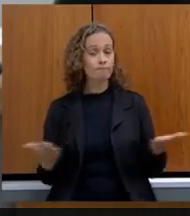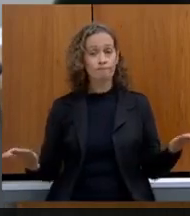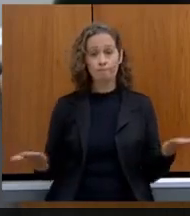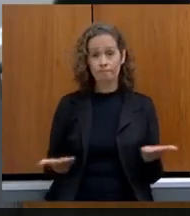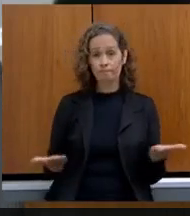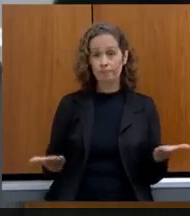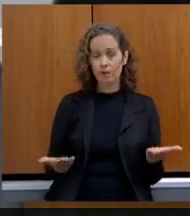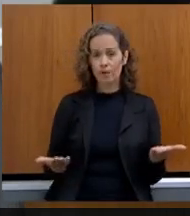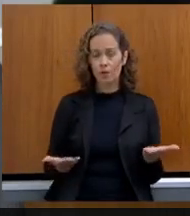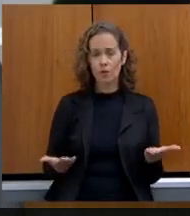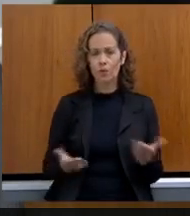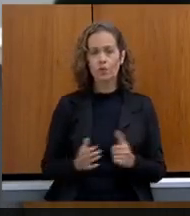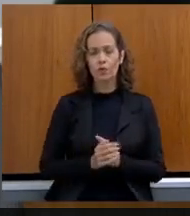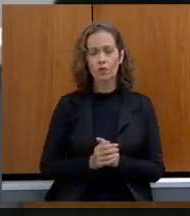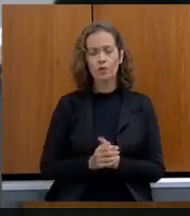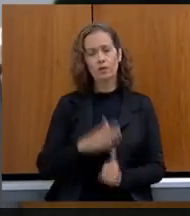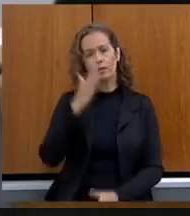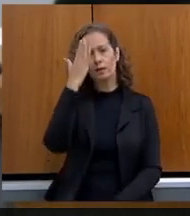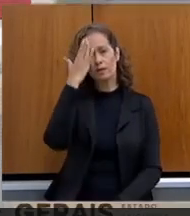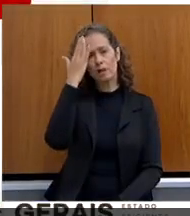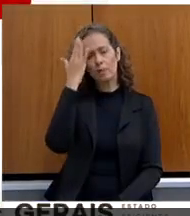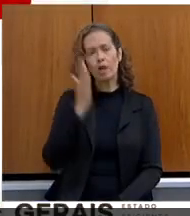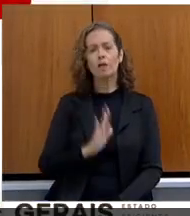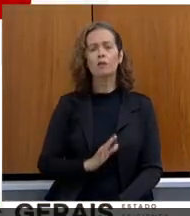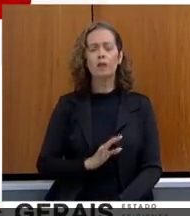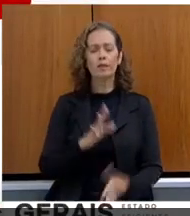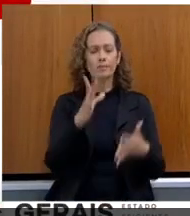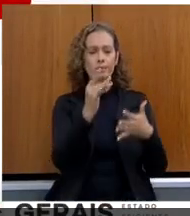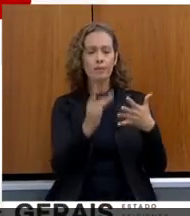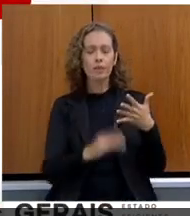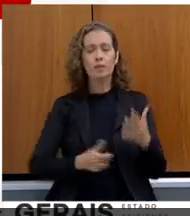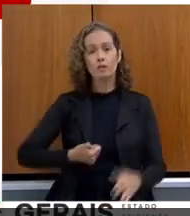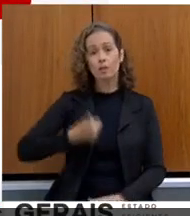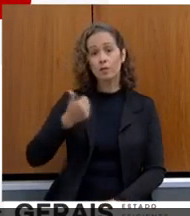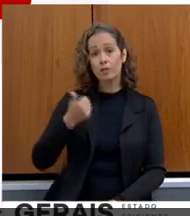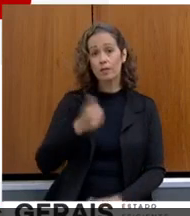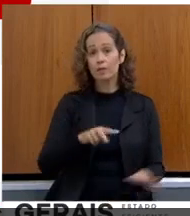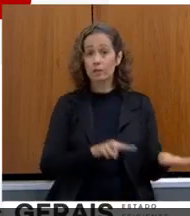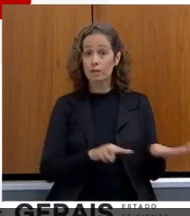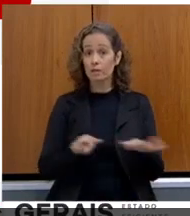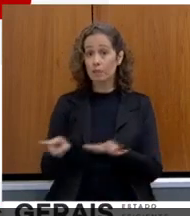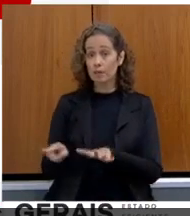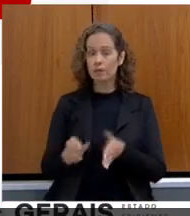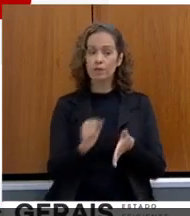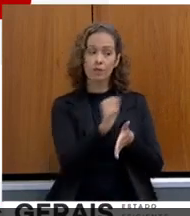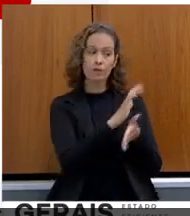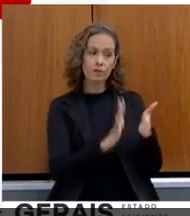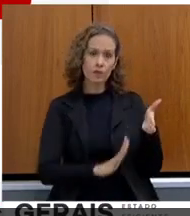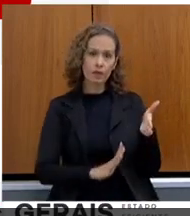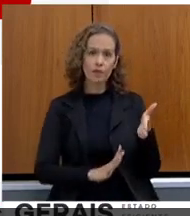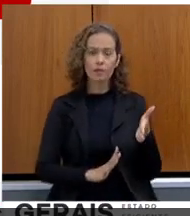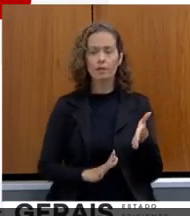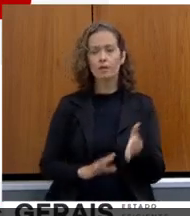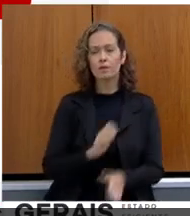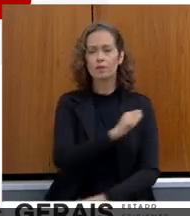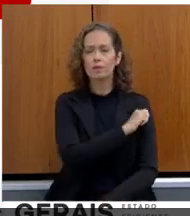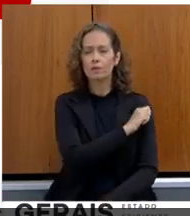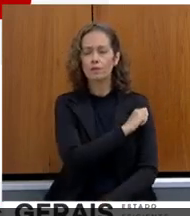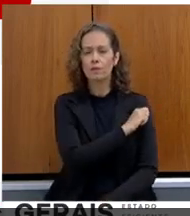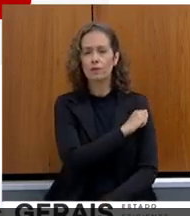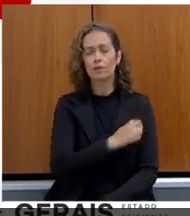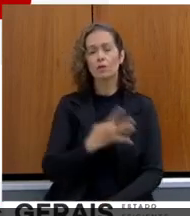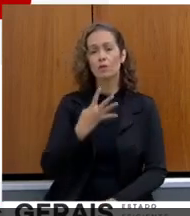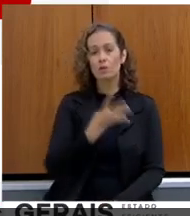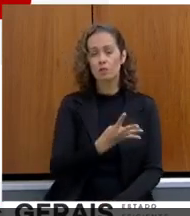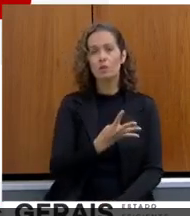né e conhecendo essa minuta na primeira semana de atividades estudantis 4.750